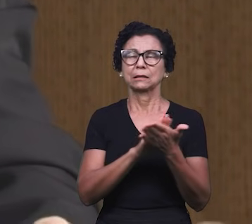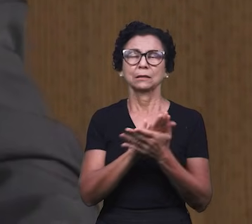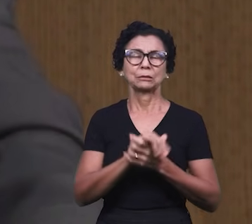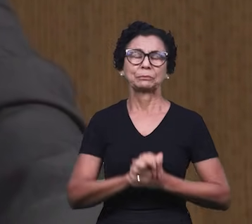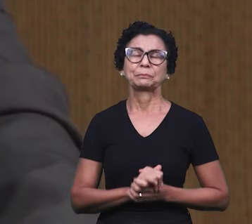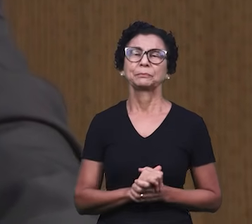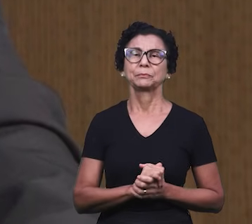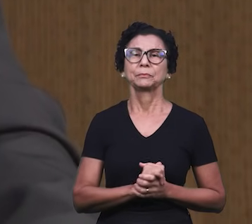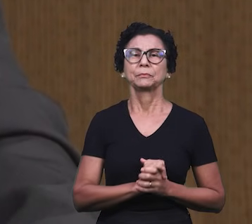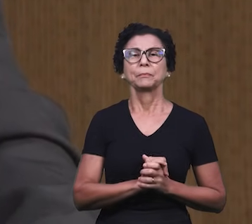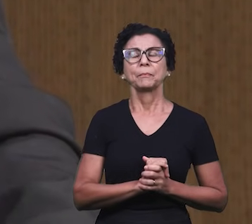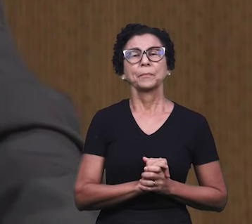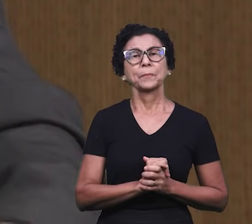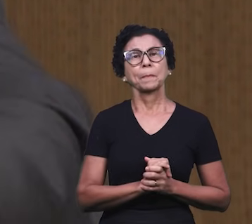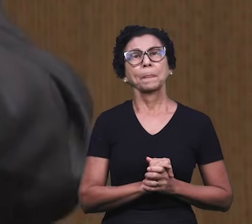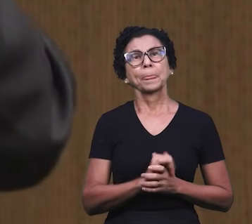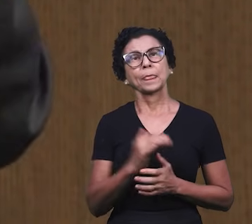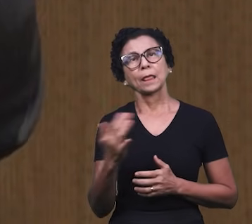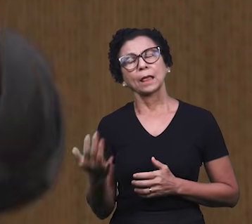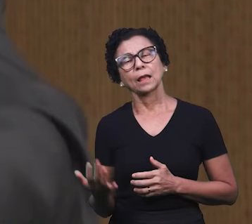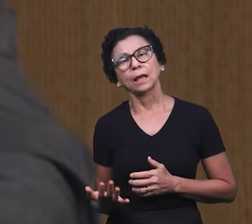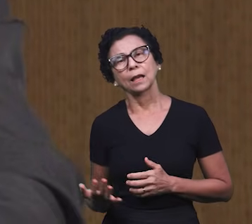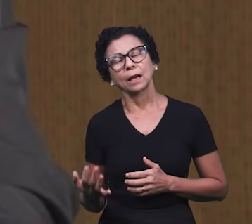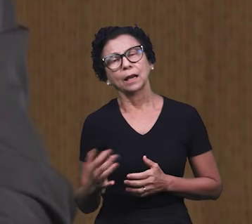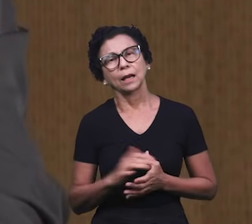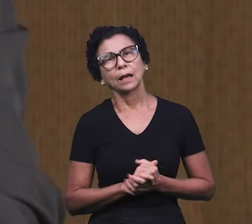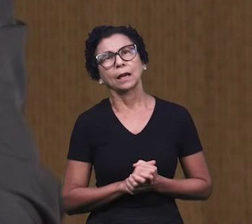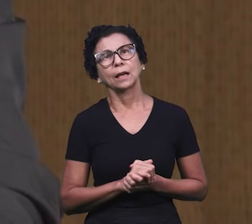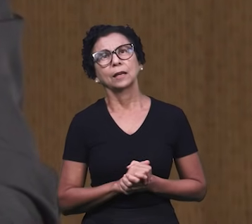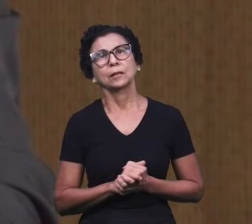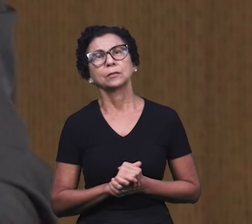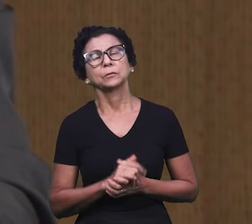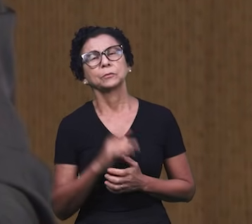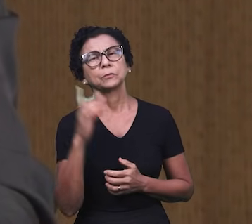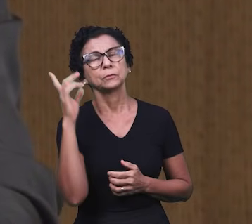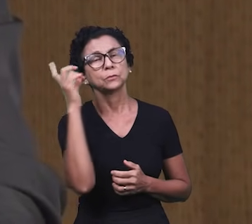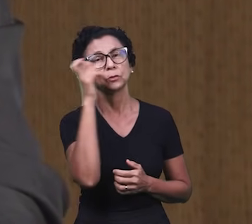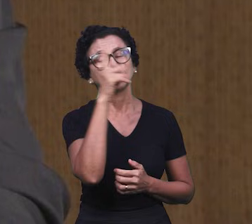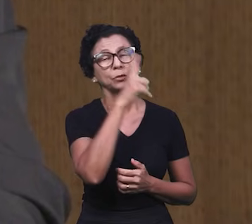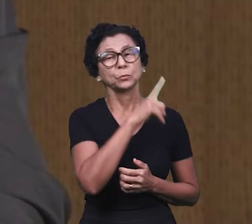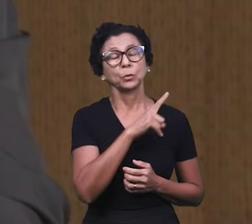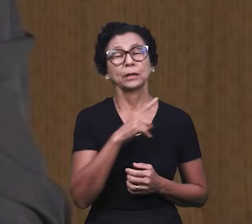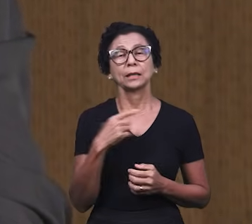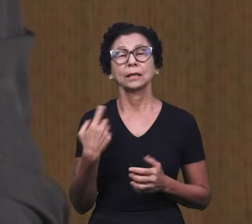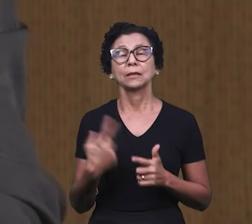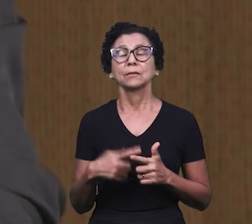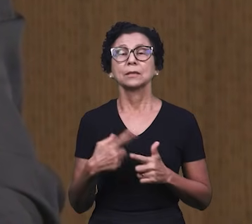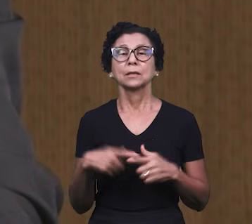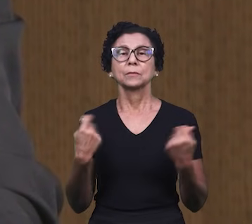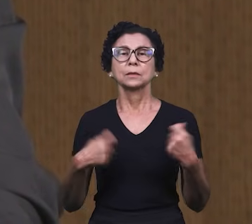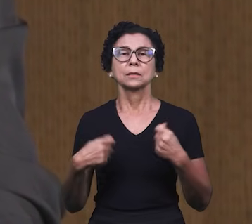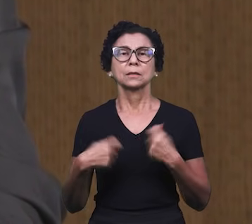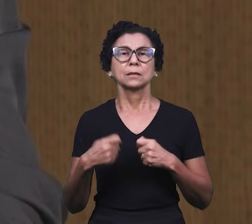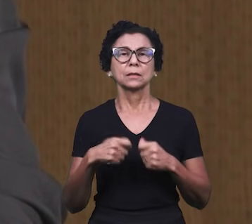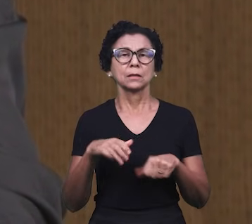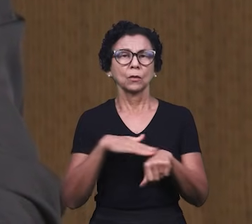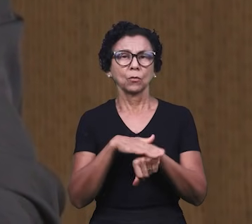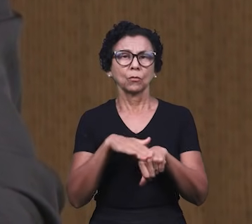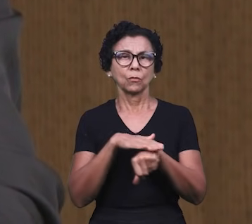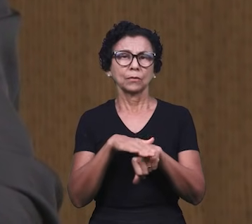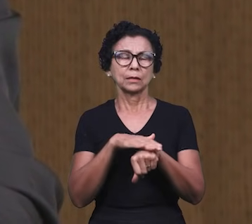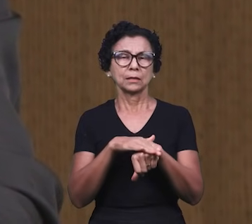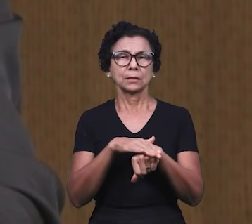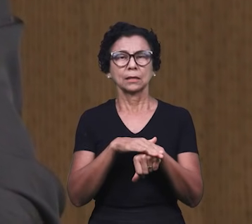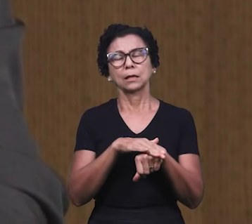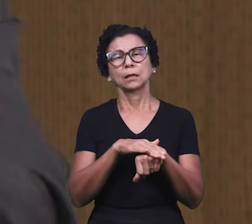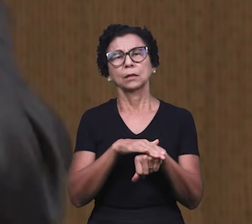sinal aberto. Ele é mais difícil por isso, tem que conversar com o síndico, tem que ver com a Sky lá, os que